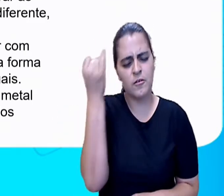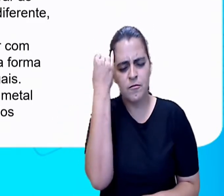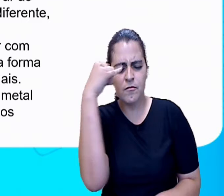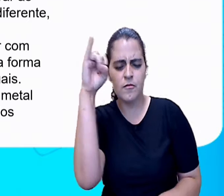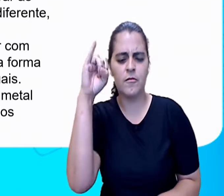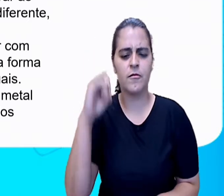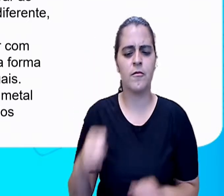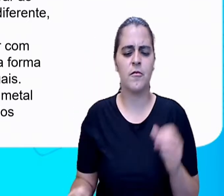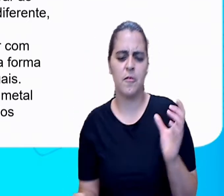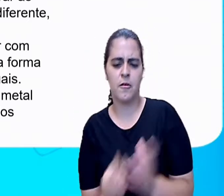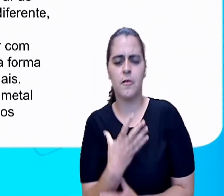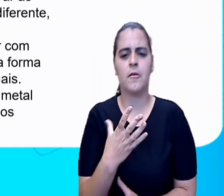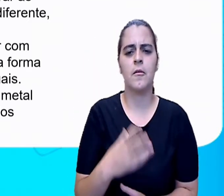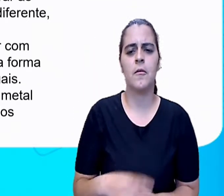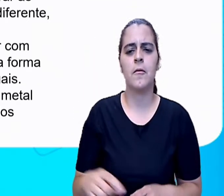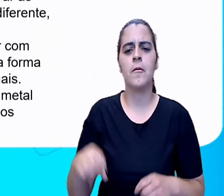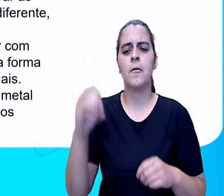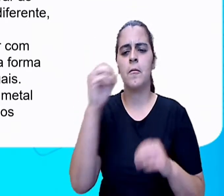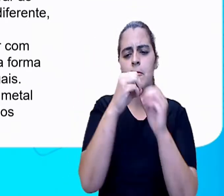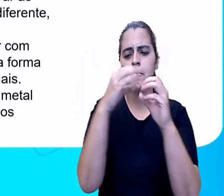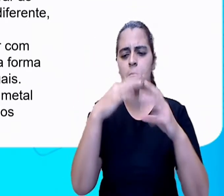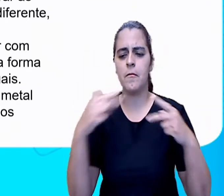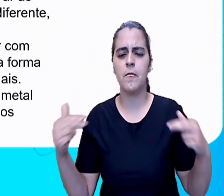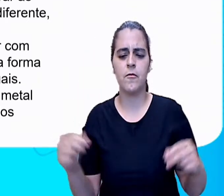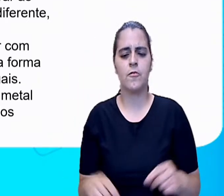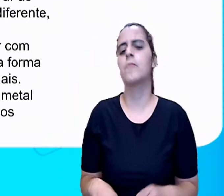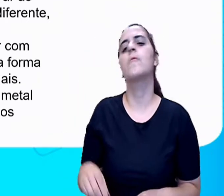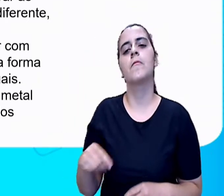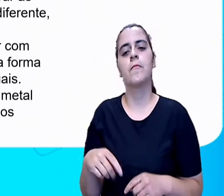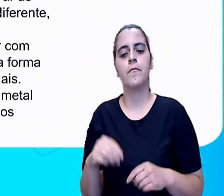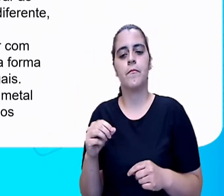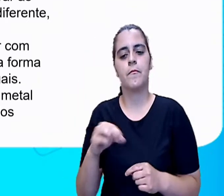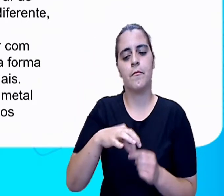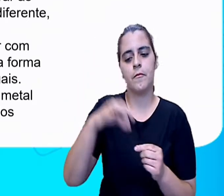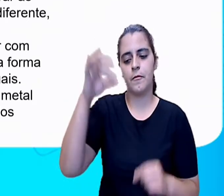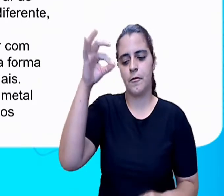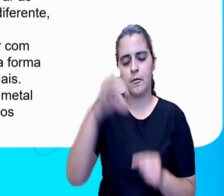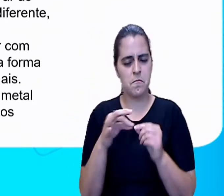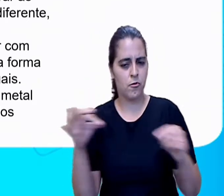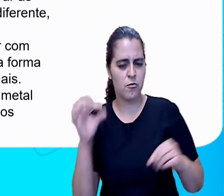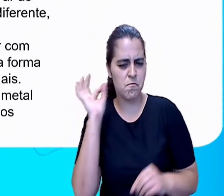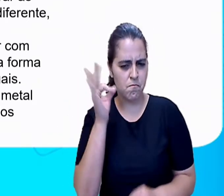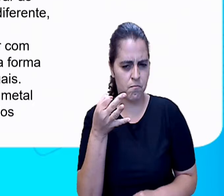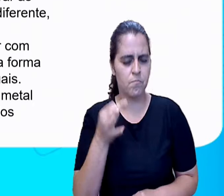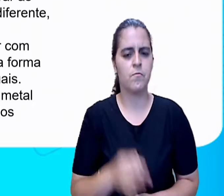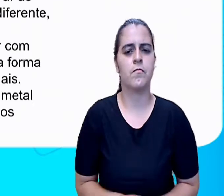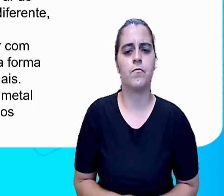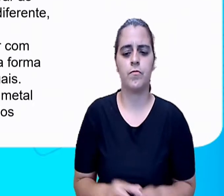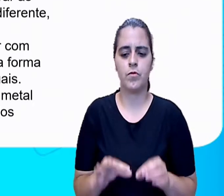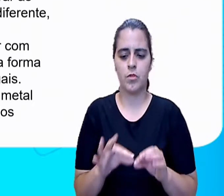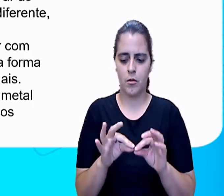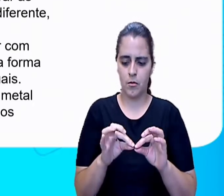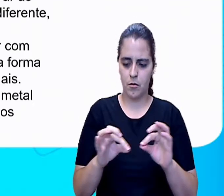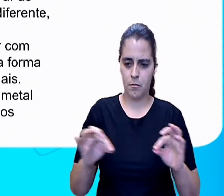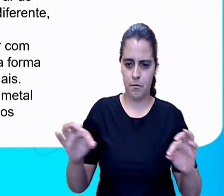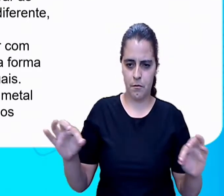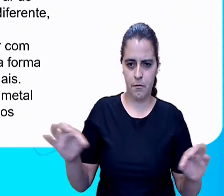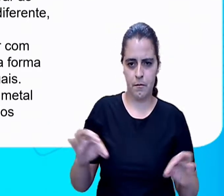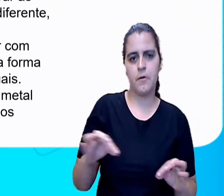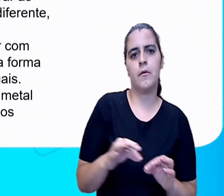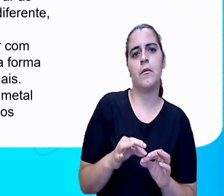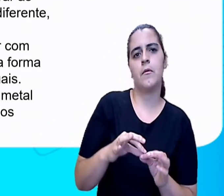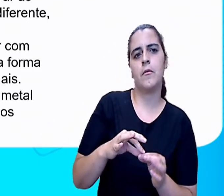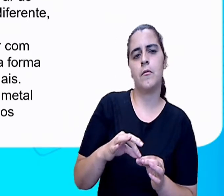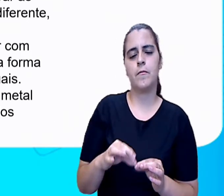ideias e inventaram aparelhos para se medir com precisão. O comprimento mais